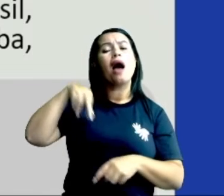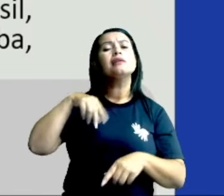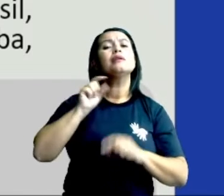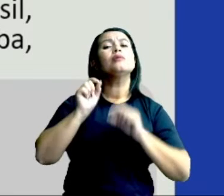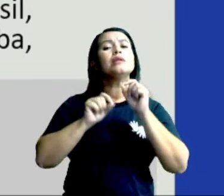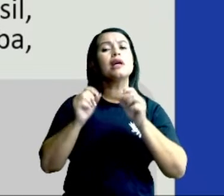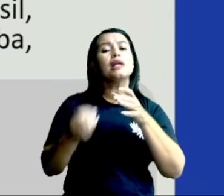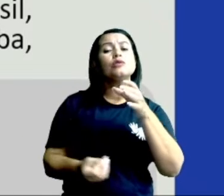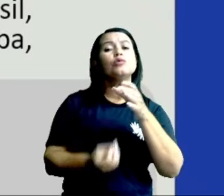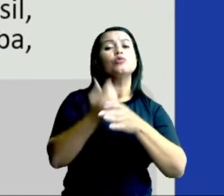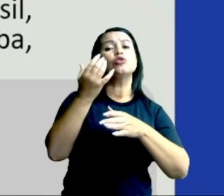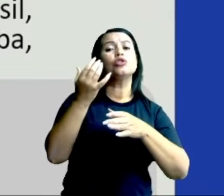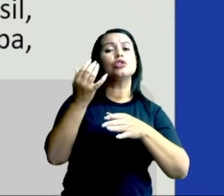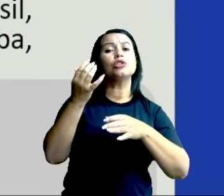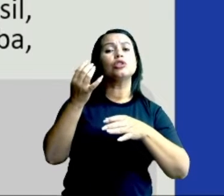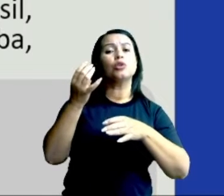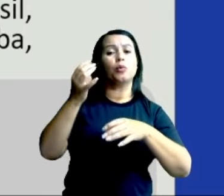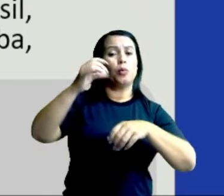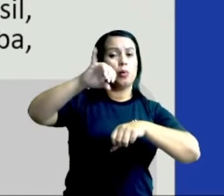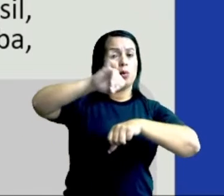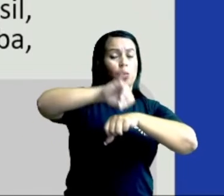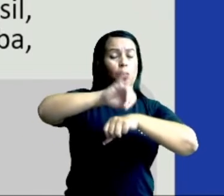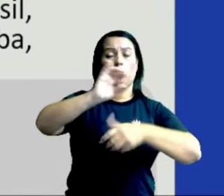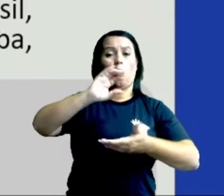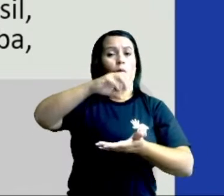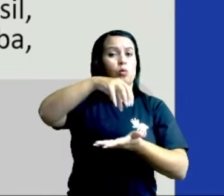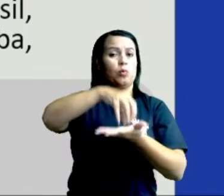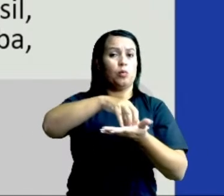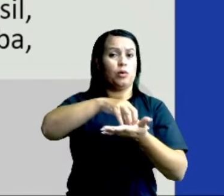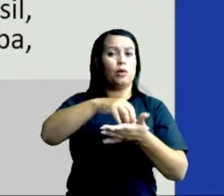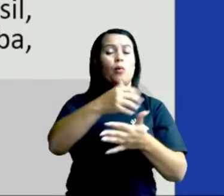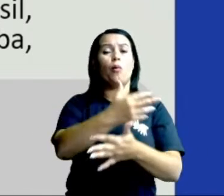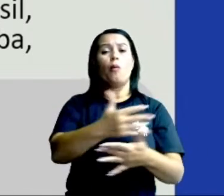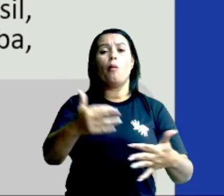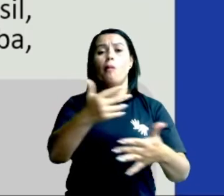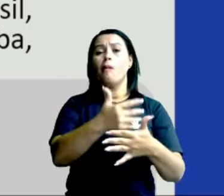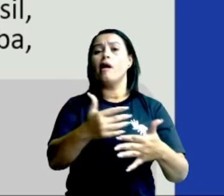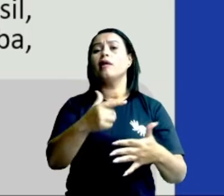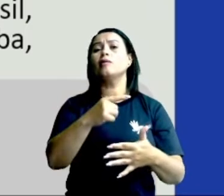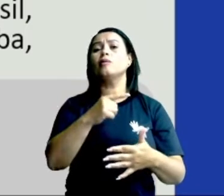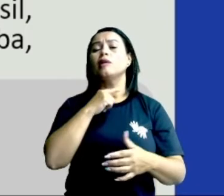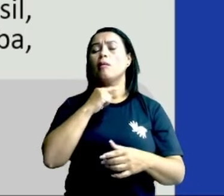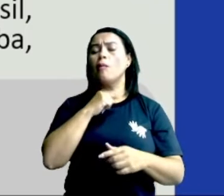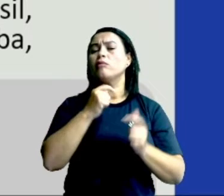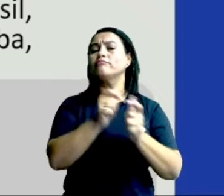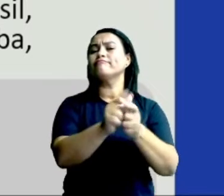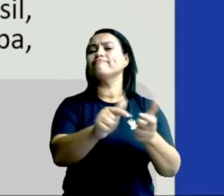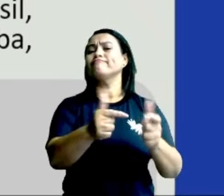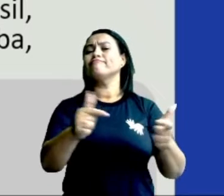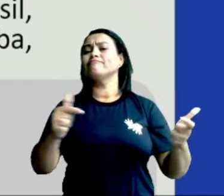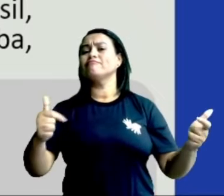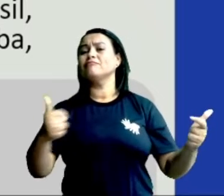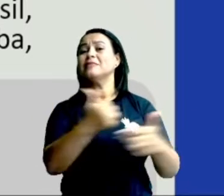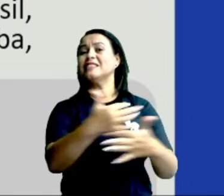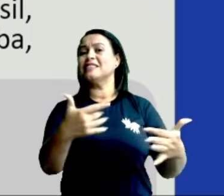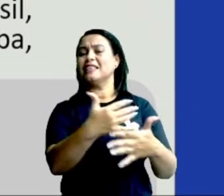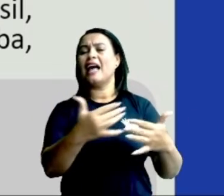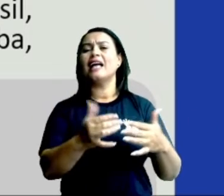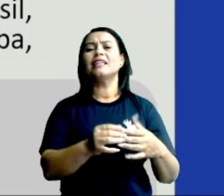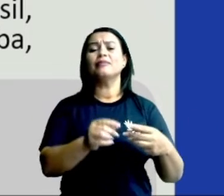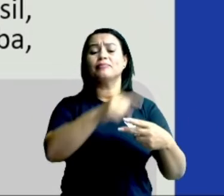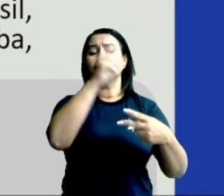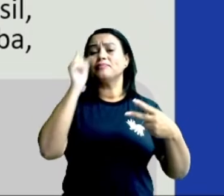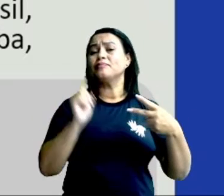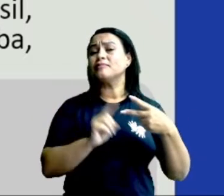um núcleo urbano e aquele núcleo urbano depois se tornar uma cidade. E uma cidade planejada, professora, são